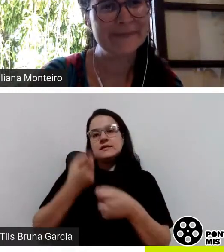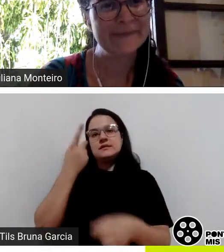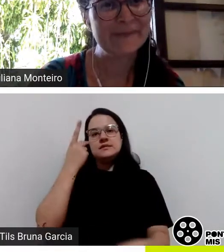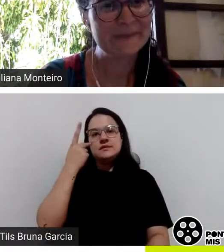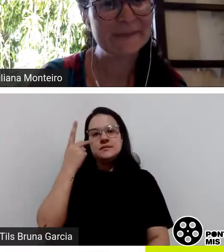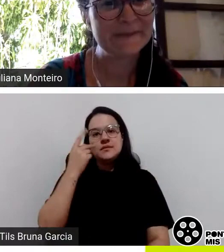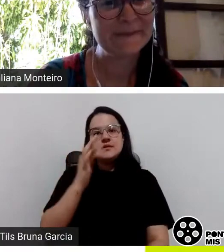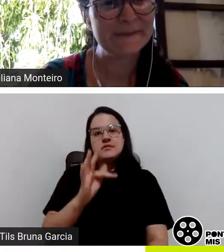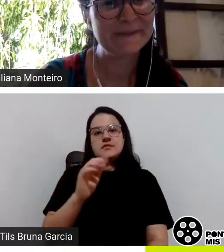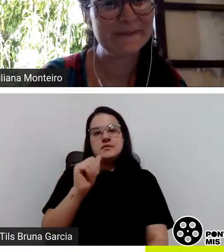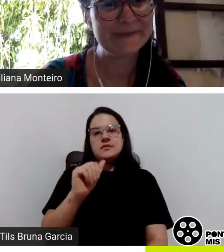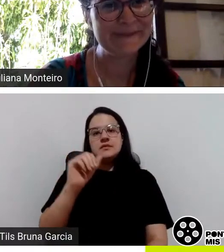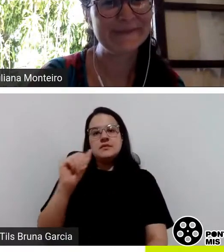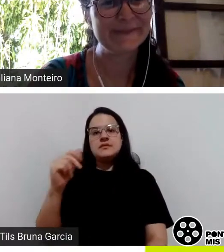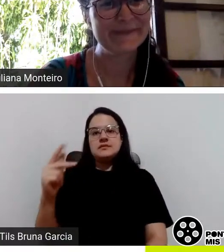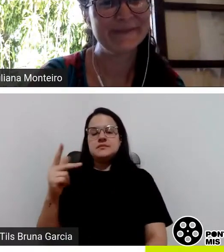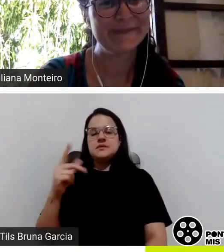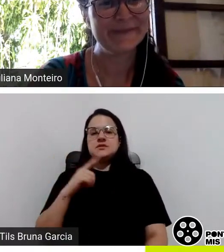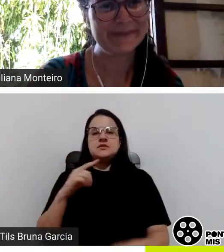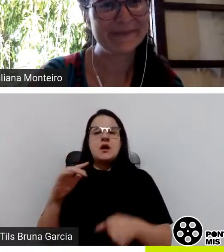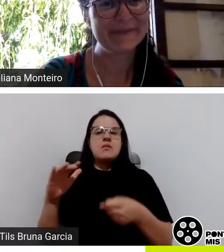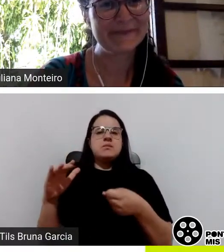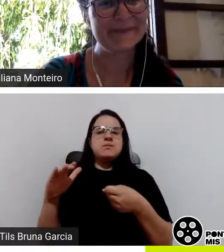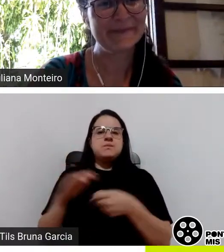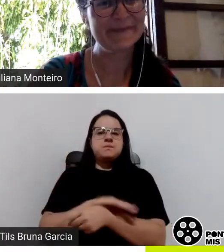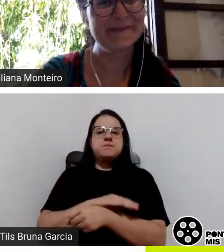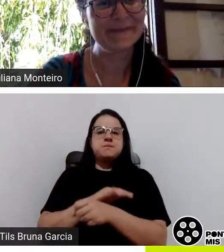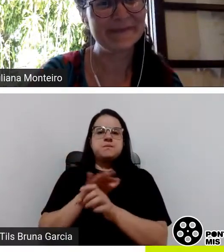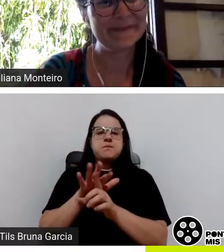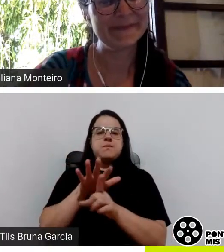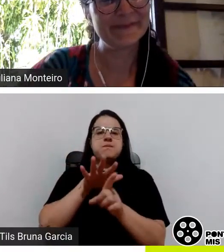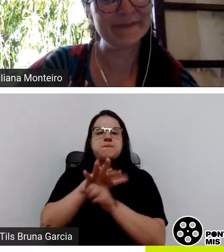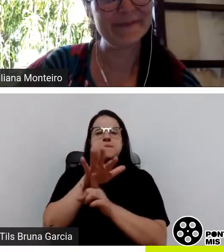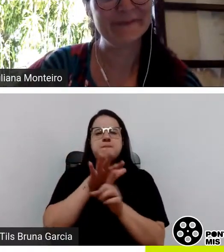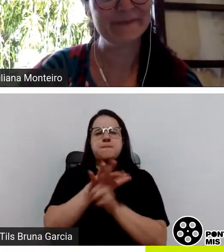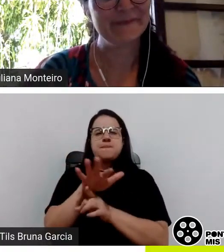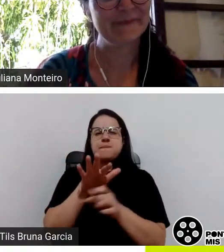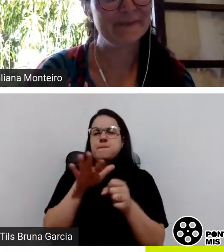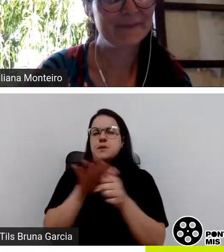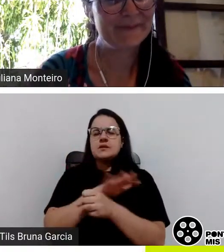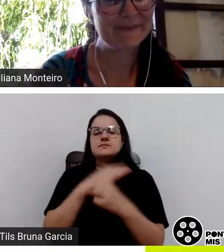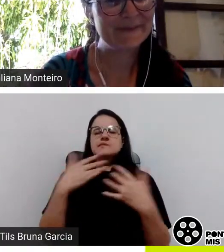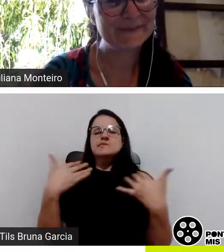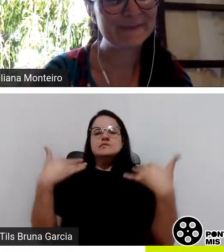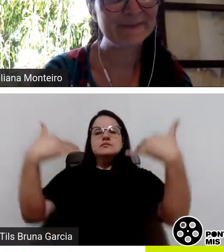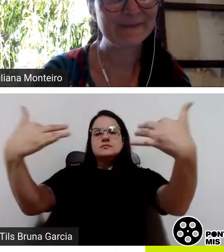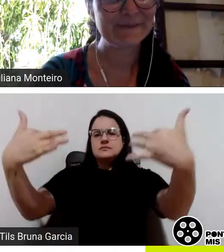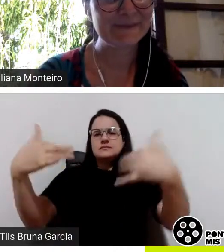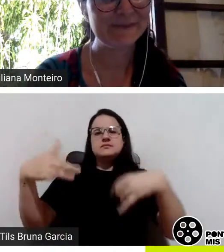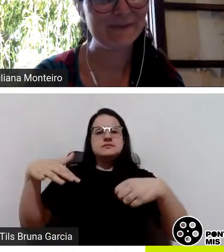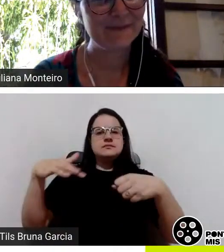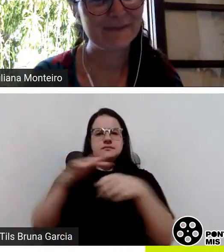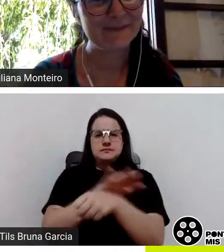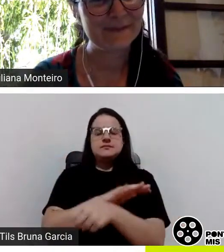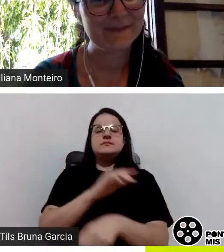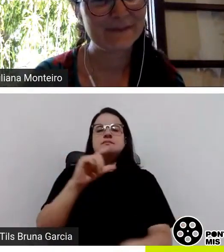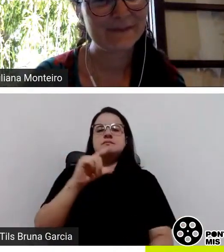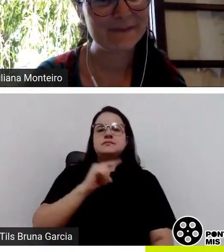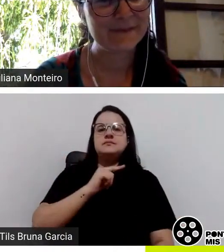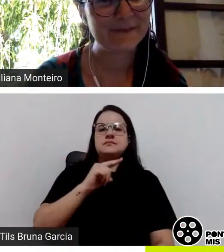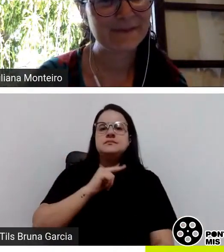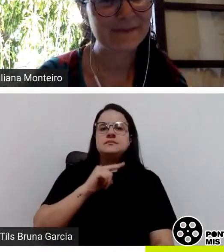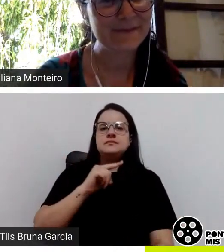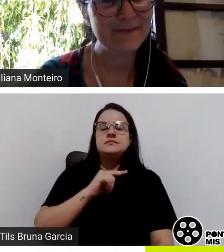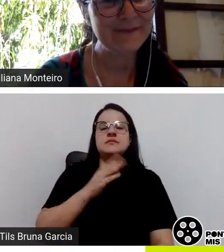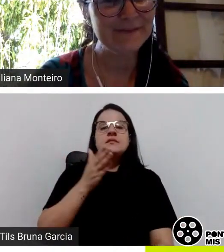pelo professor e estava lotado, gente no chão, uma galera, estava num auditório assim, muita gente no chão, né? E o